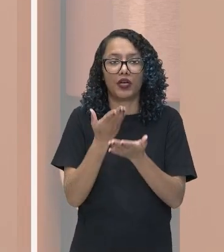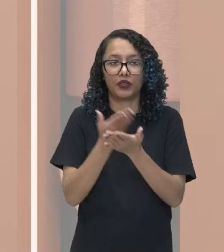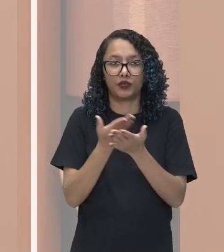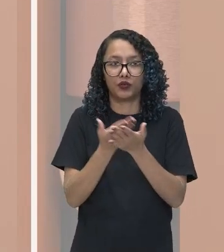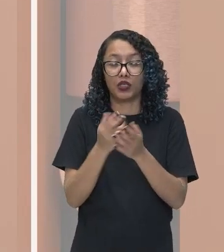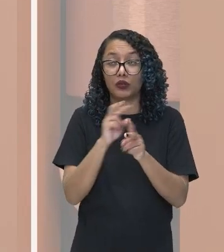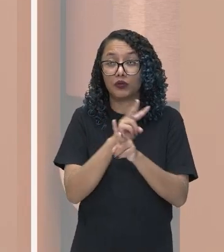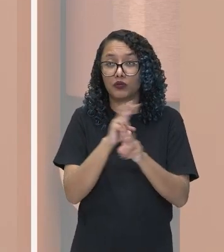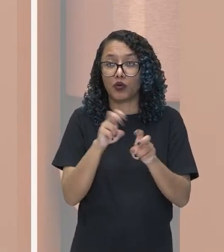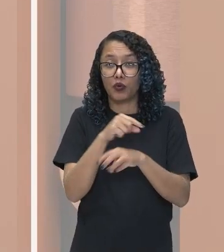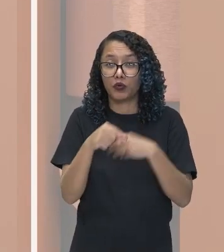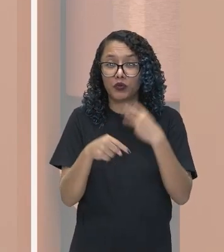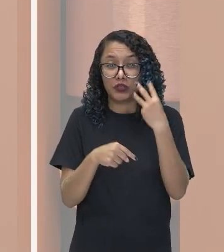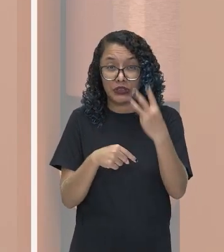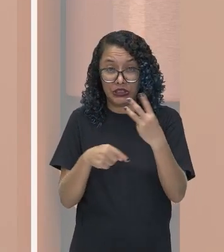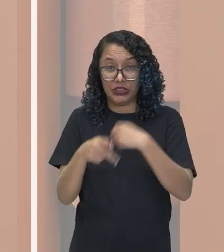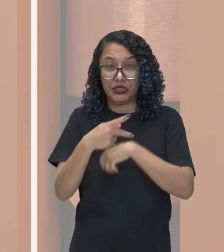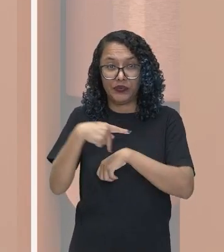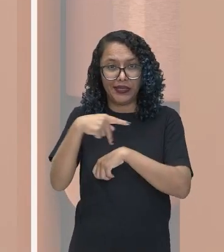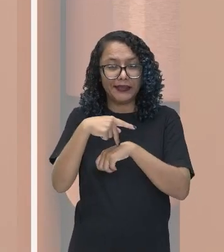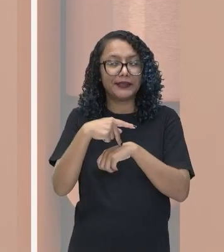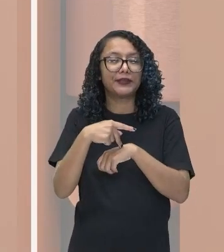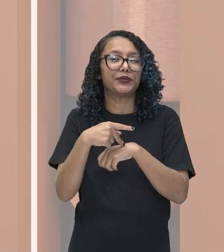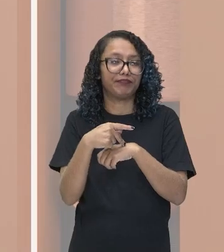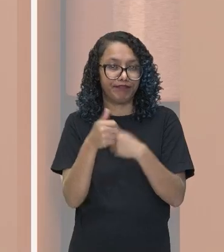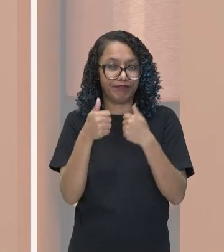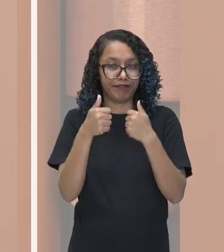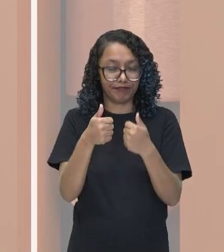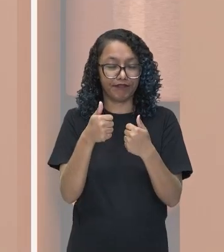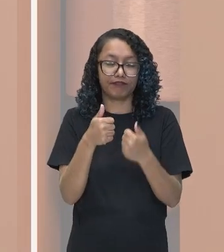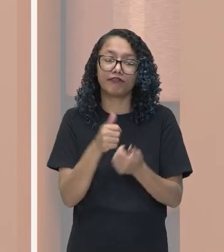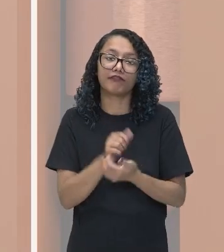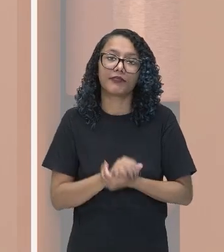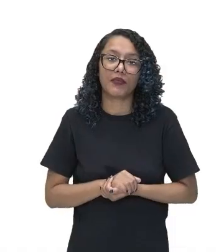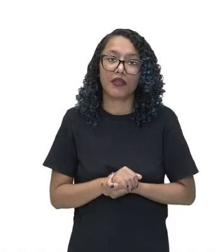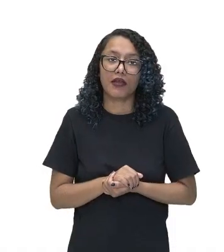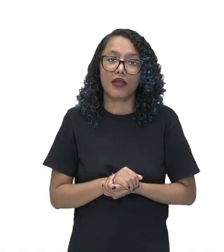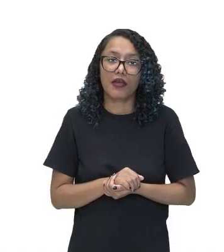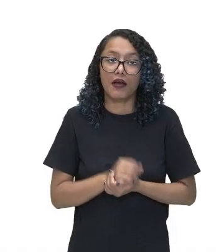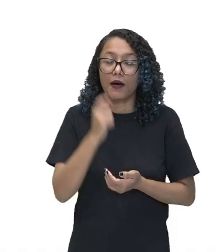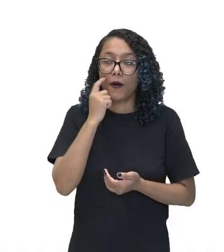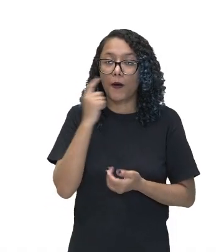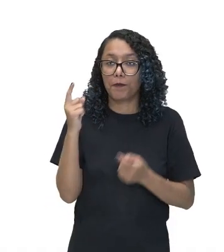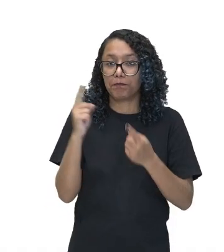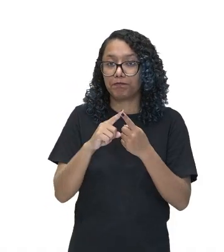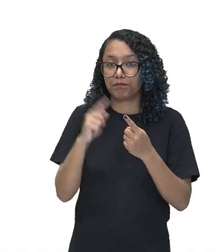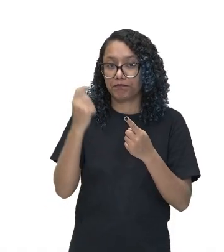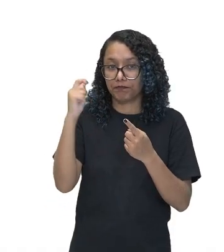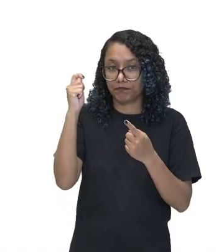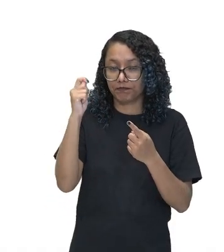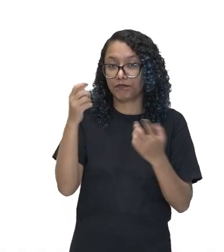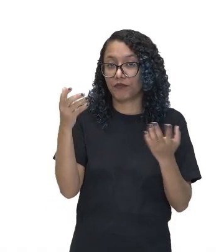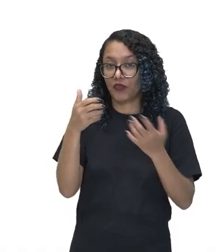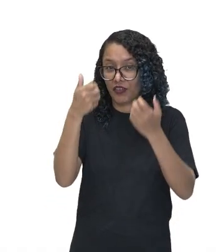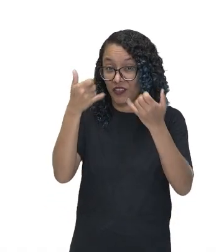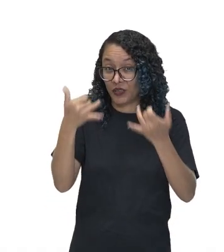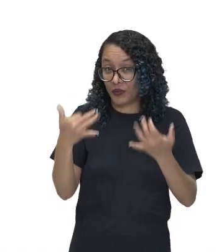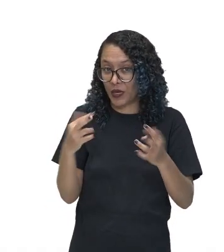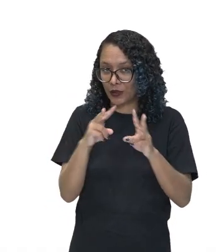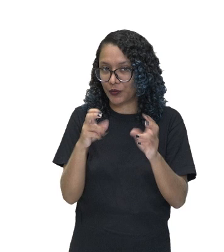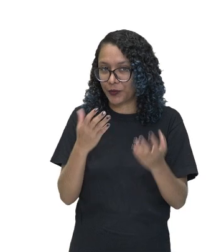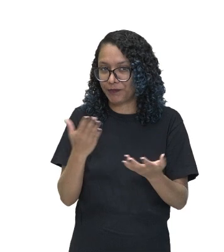que constituem a América Latina. E aí a gente vai verificar aí a Argentina. Então vamos falar um pouco mais sobre